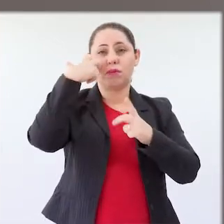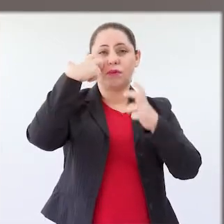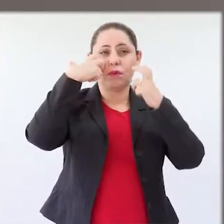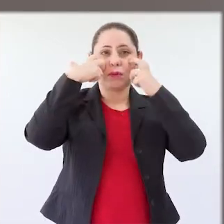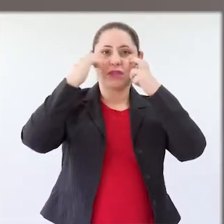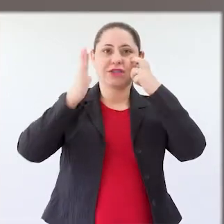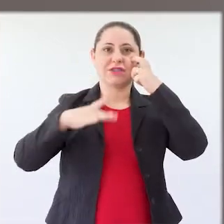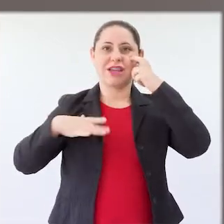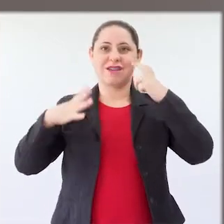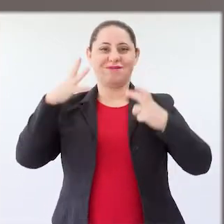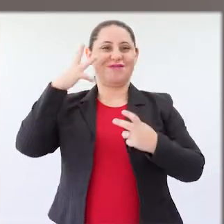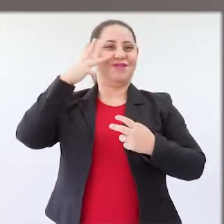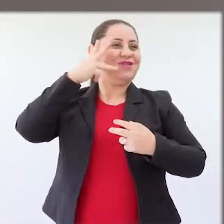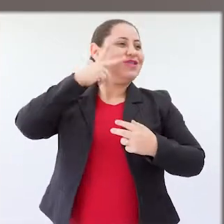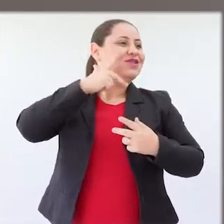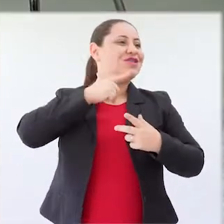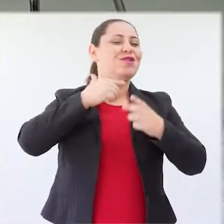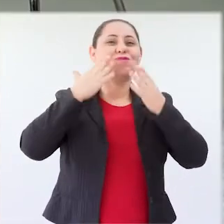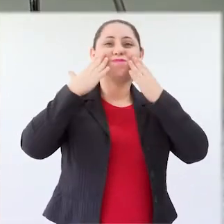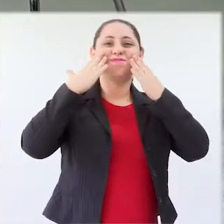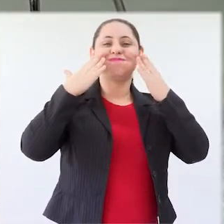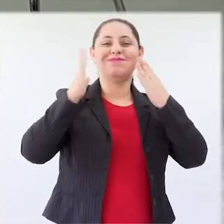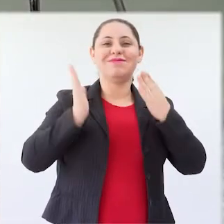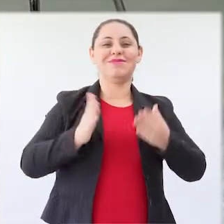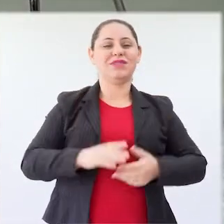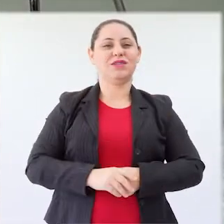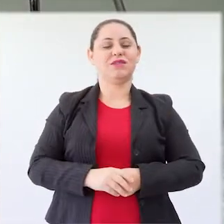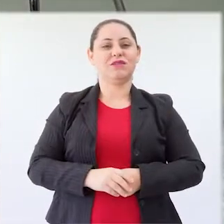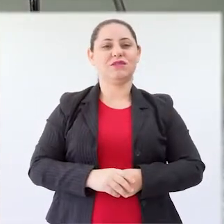pacientes acham que já vai sair com o resultado. Isso que eu ia perguntar. Né?